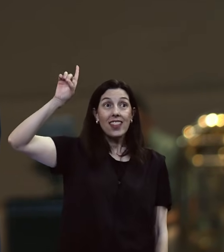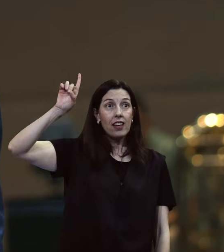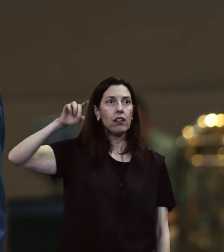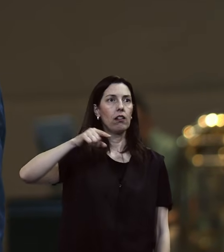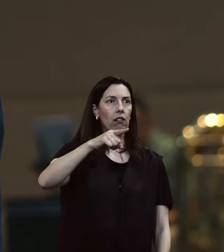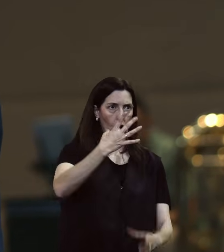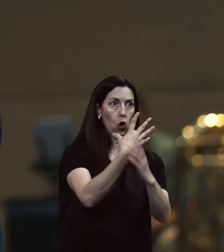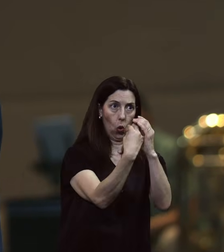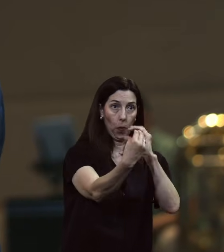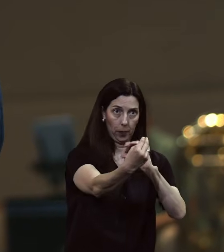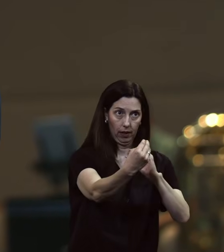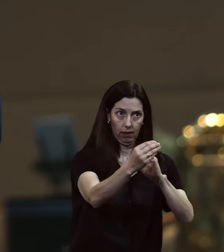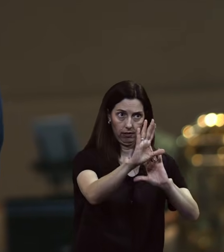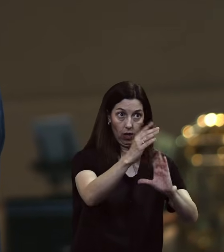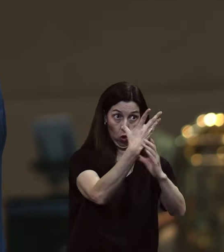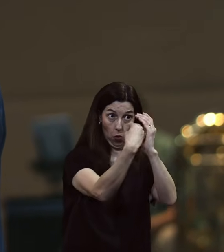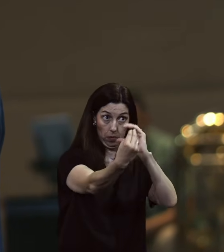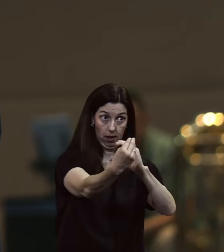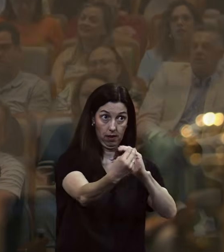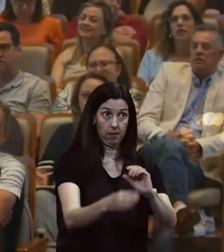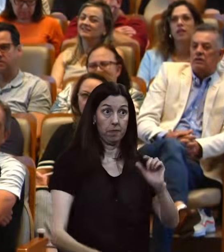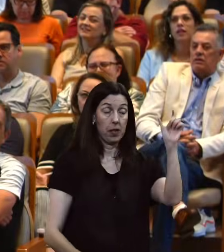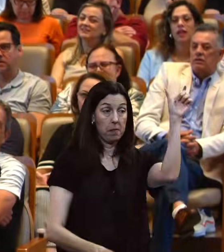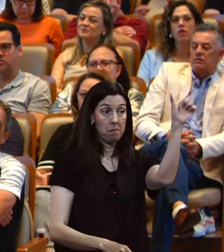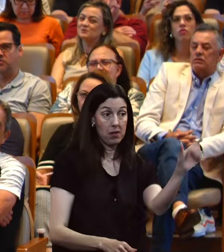Nossa, falaram mais uma vez.